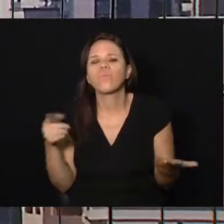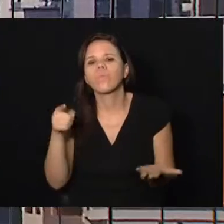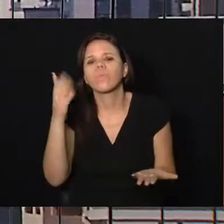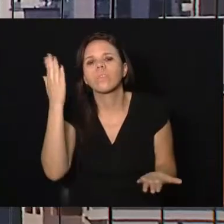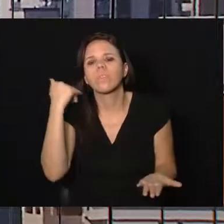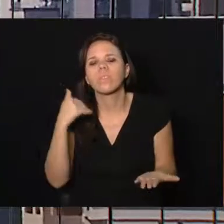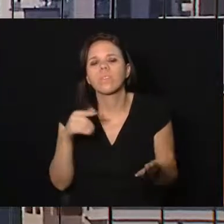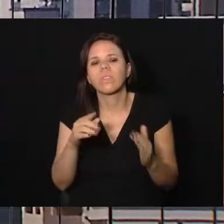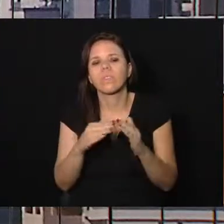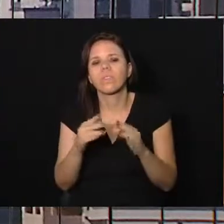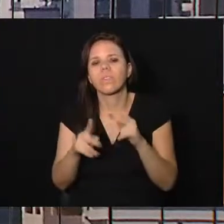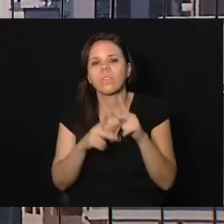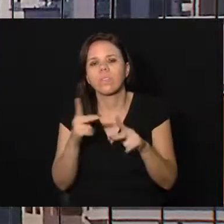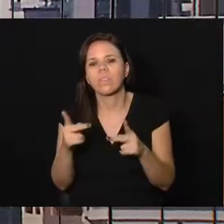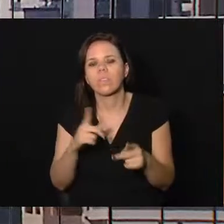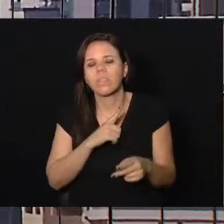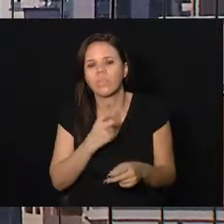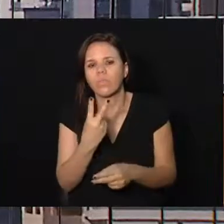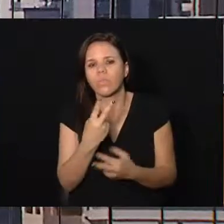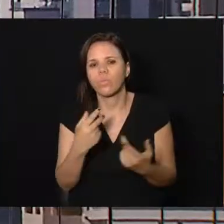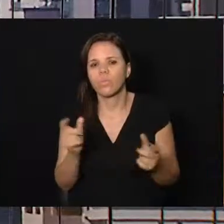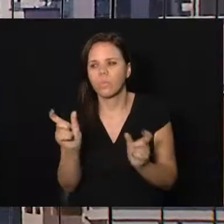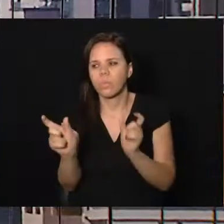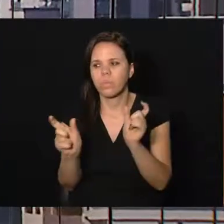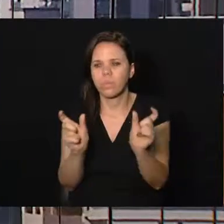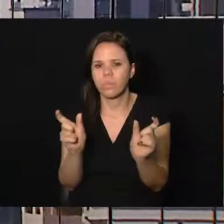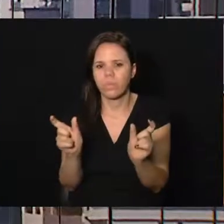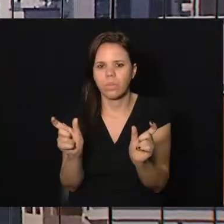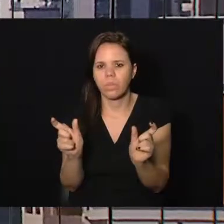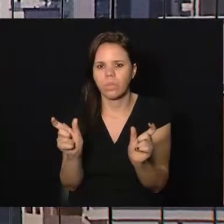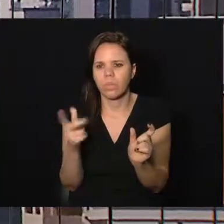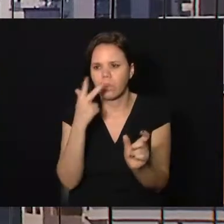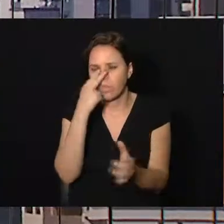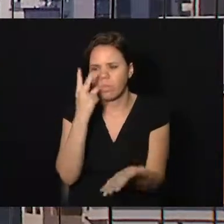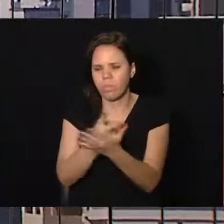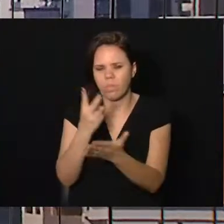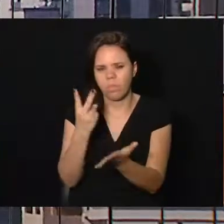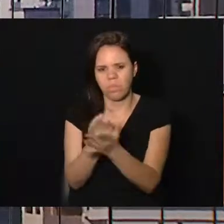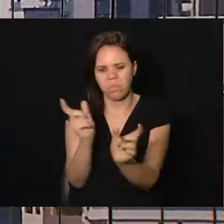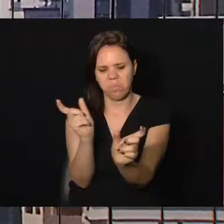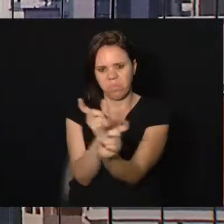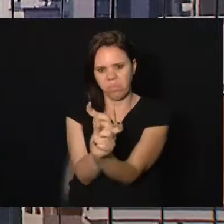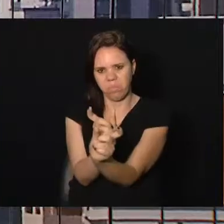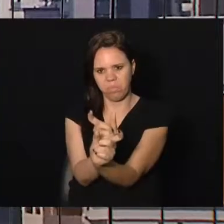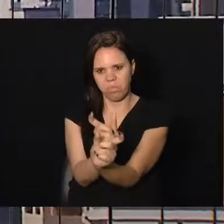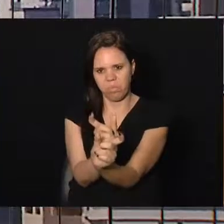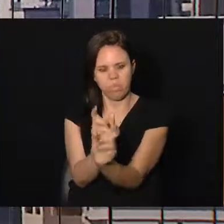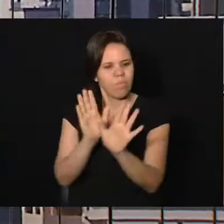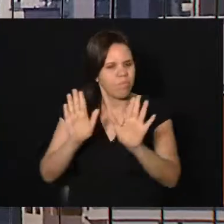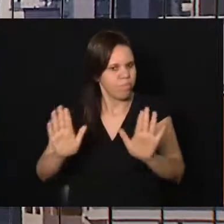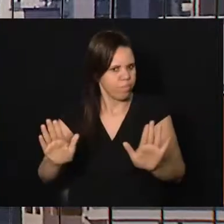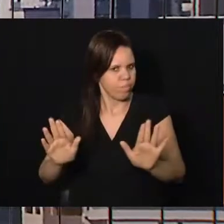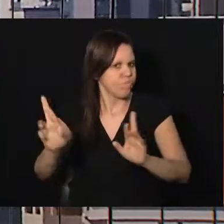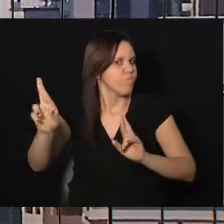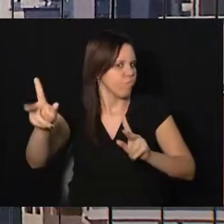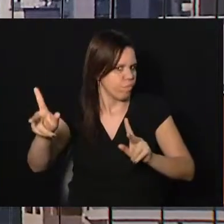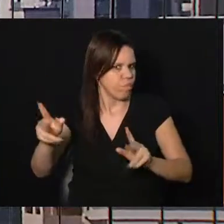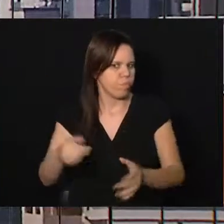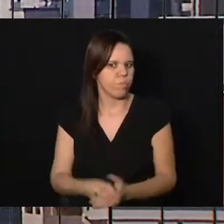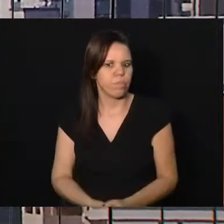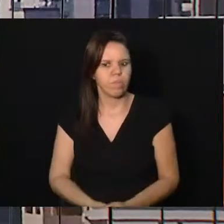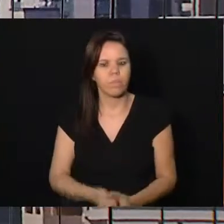aí de casa tenha. Duas palavras que parecem ter o mesmo significado, mas são